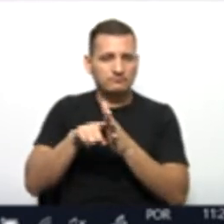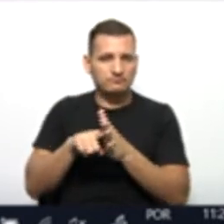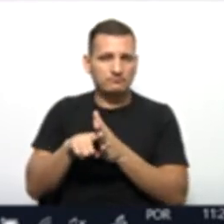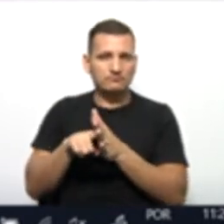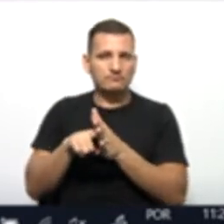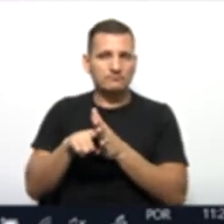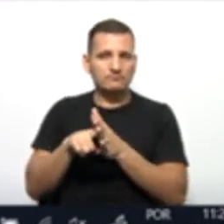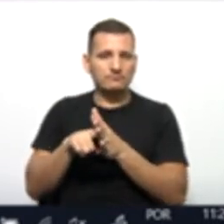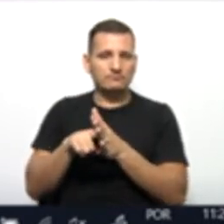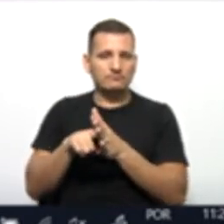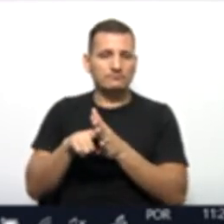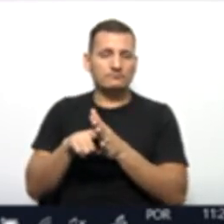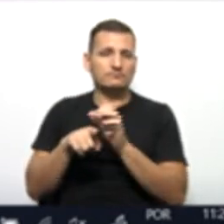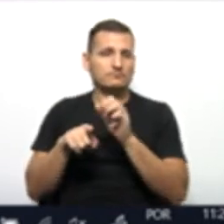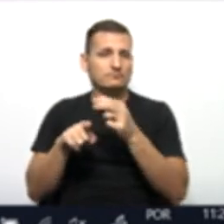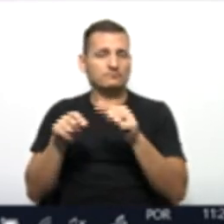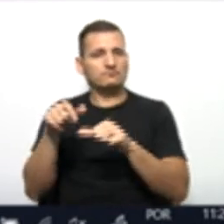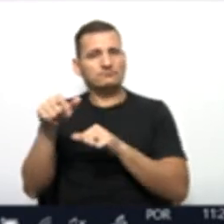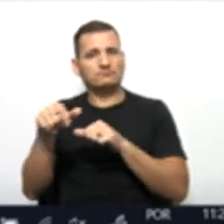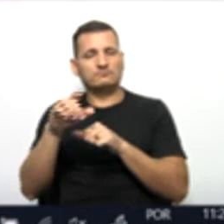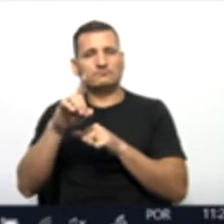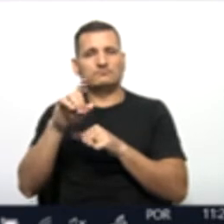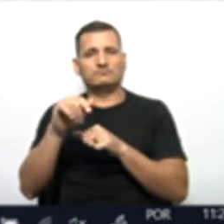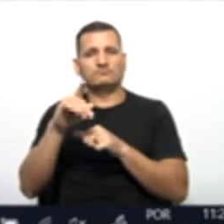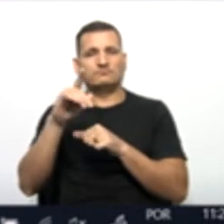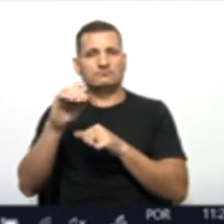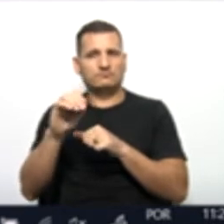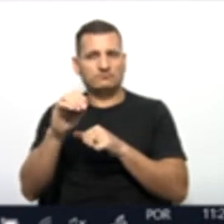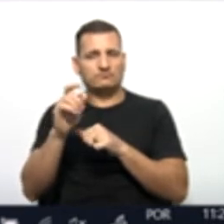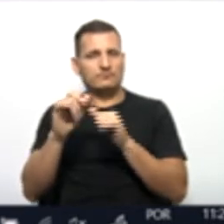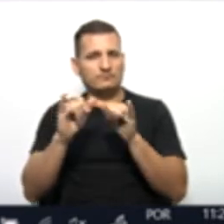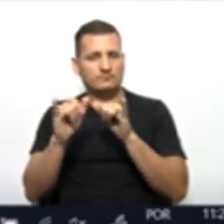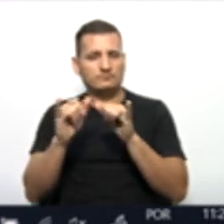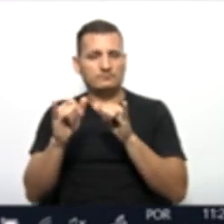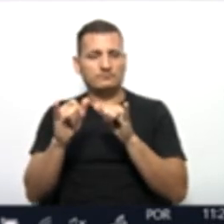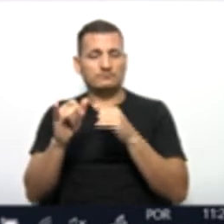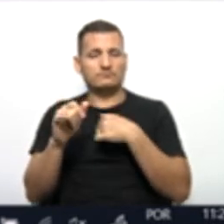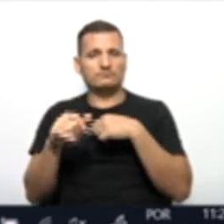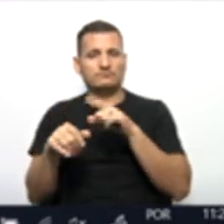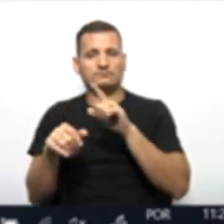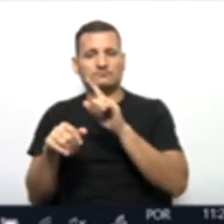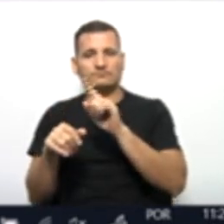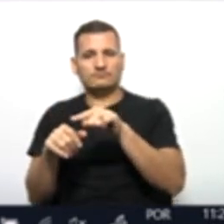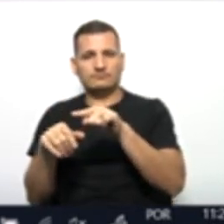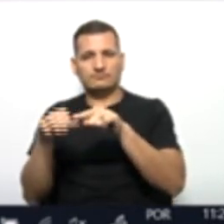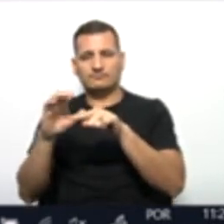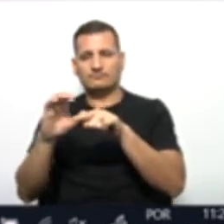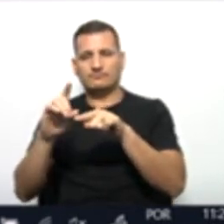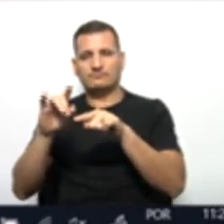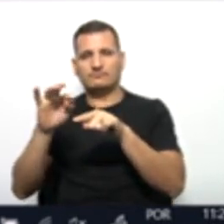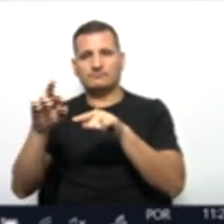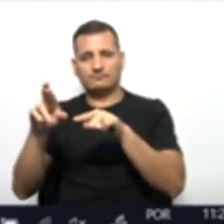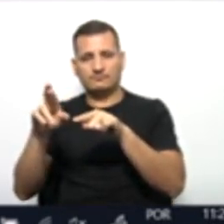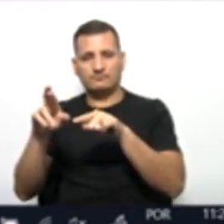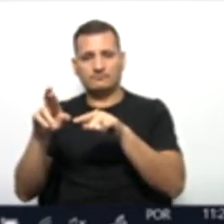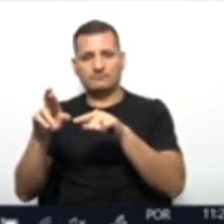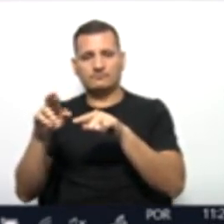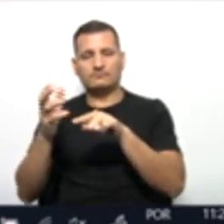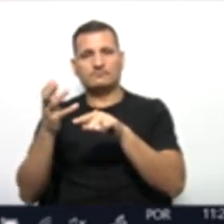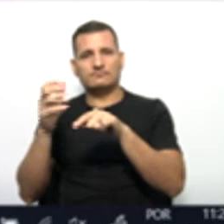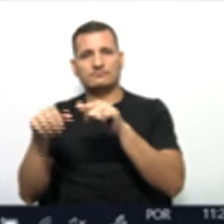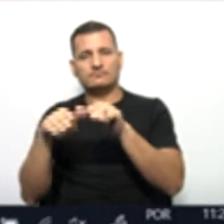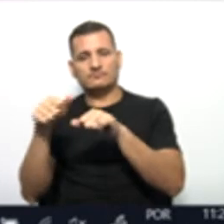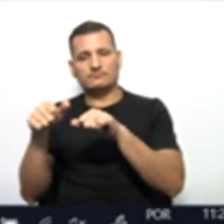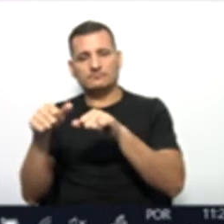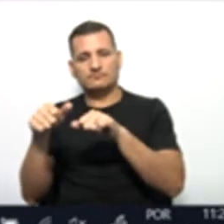1o atualizar um dado ele vai quando clicar aqui nesse editar aqui ó tá eu quero trocar